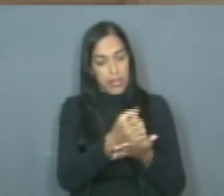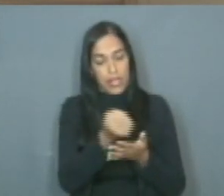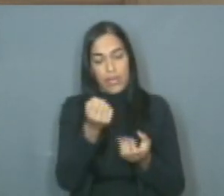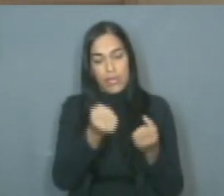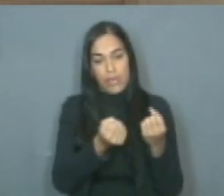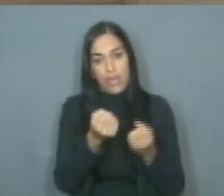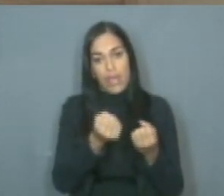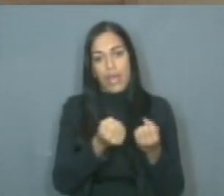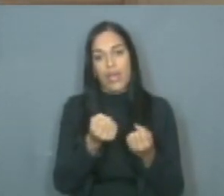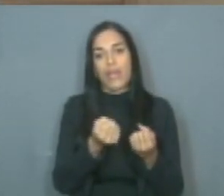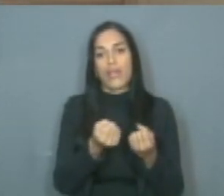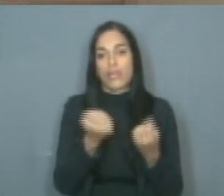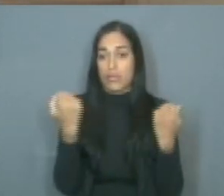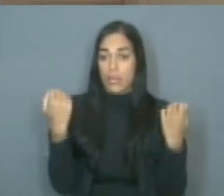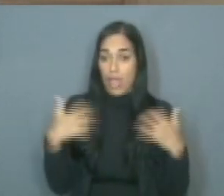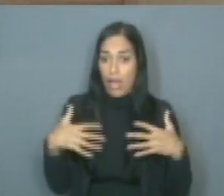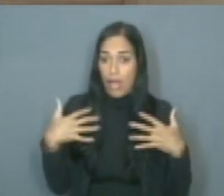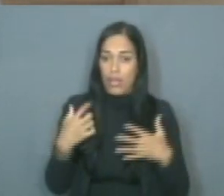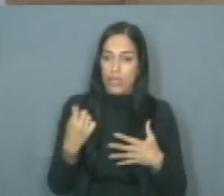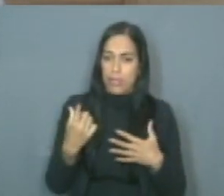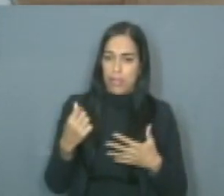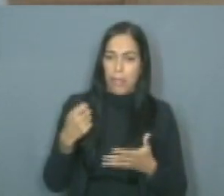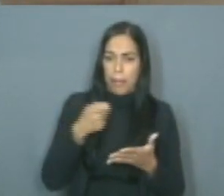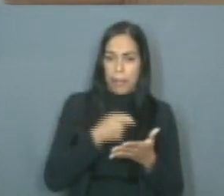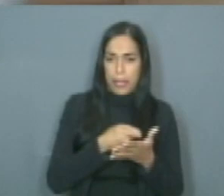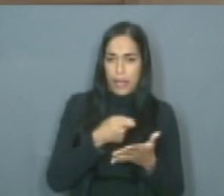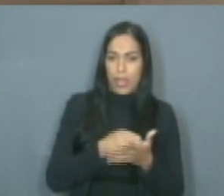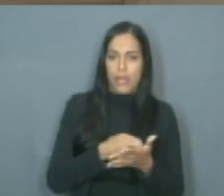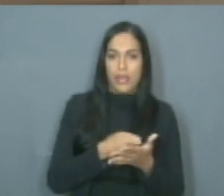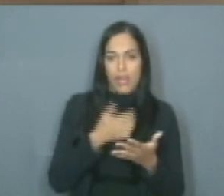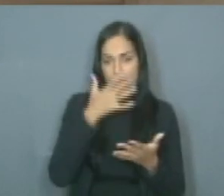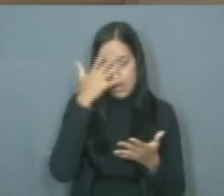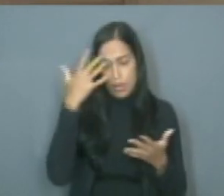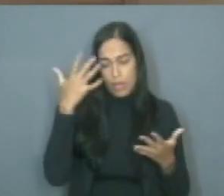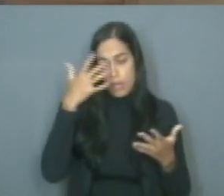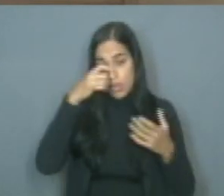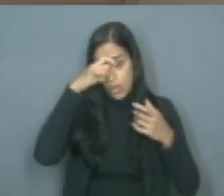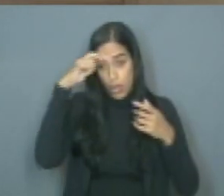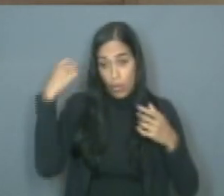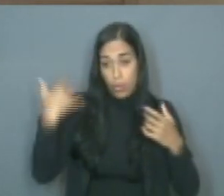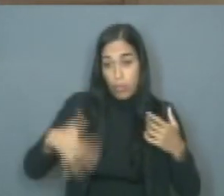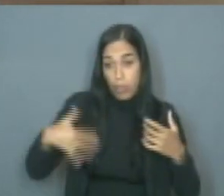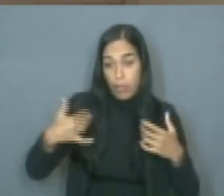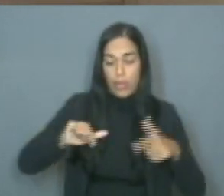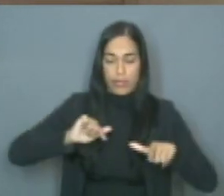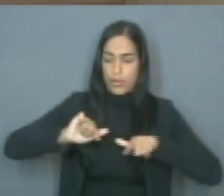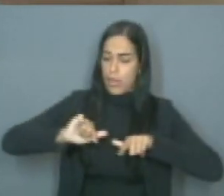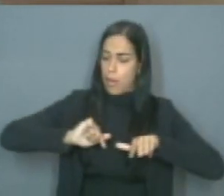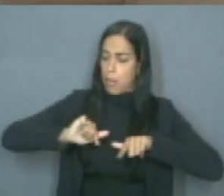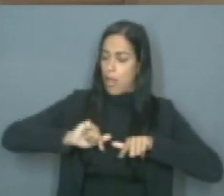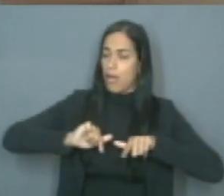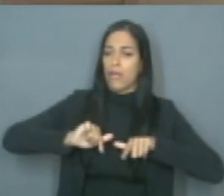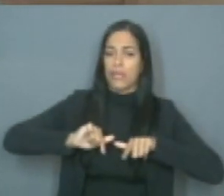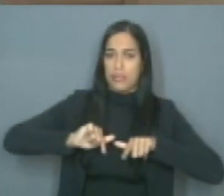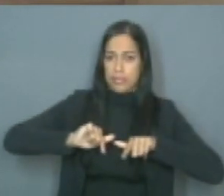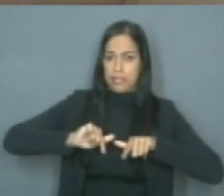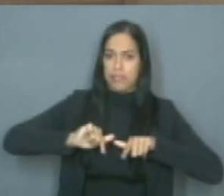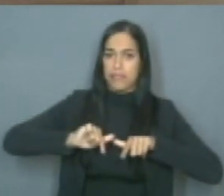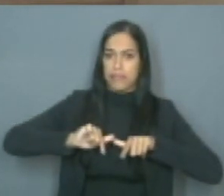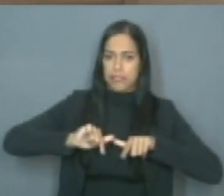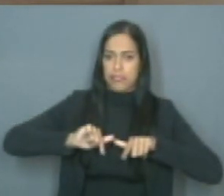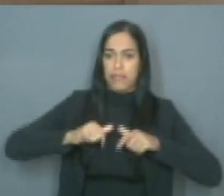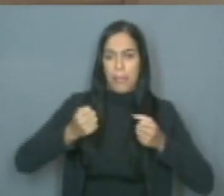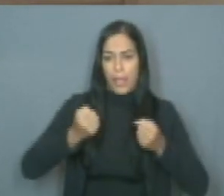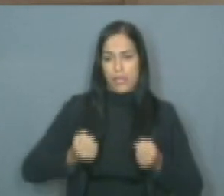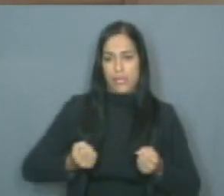patrimônio caro, que muitas vezes foi adquirido com o suor de um trabalho pesado,